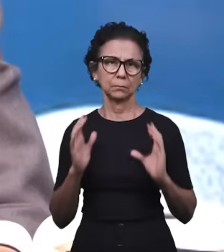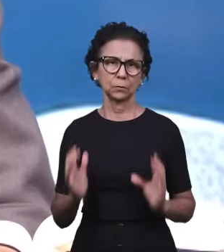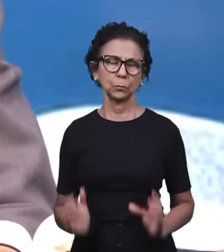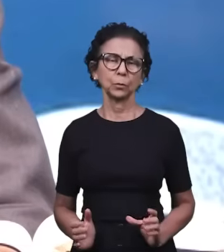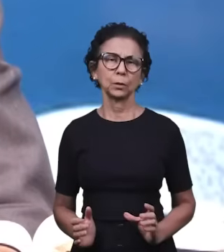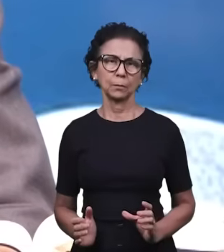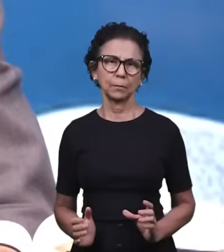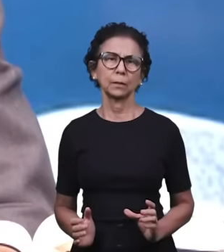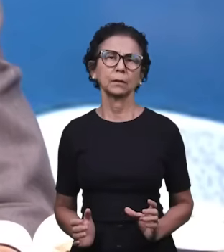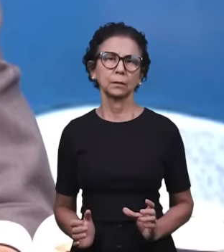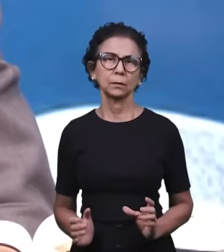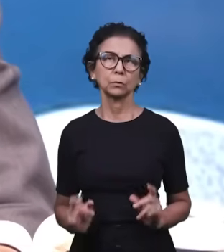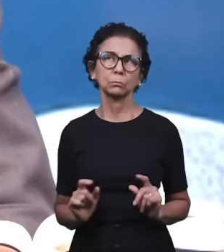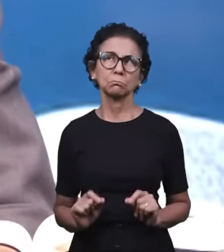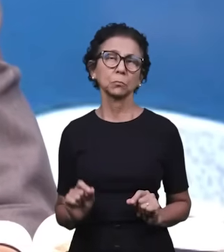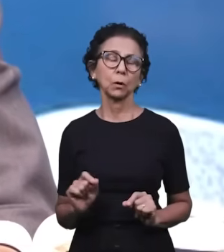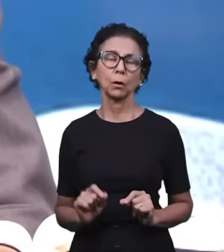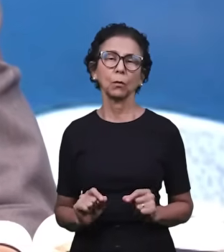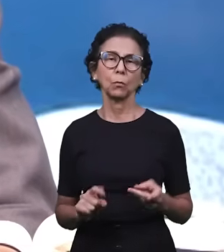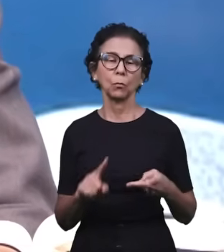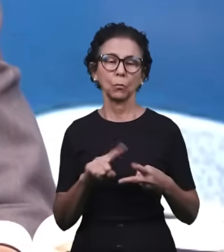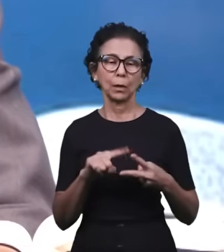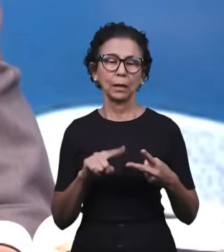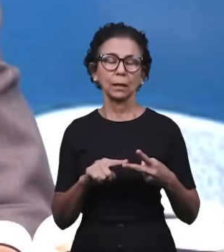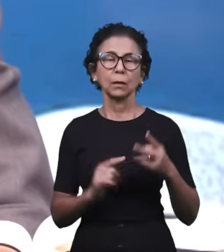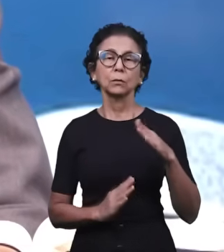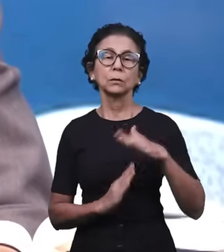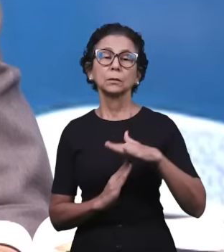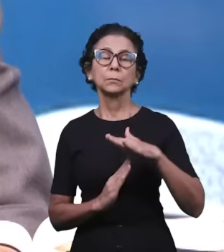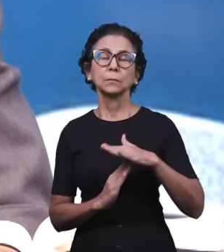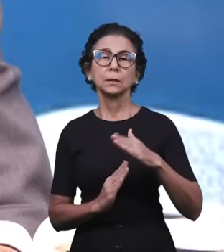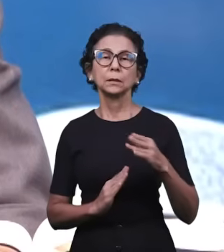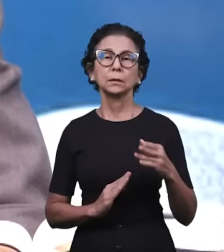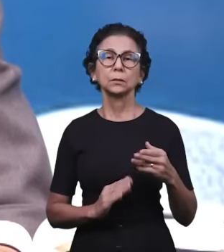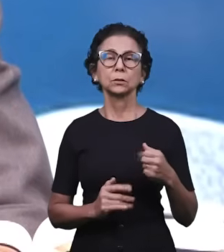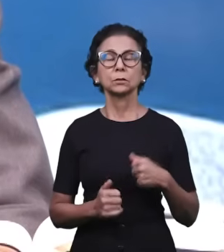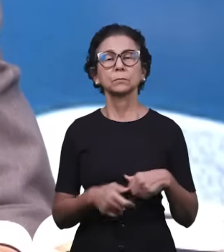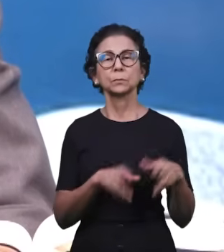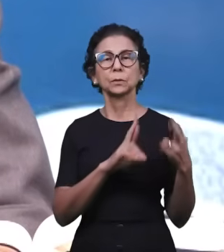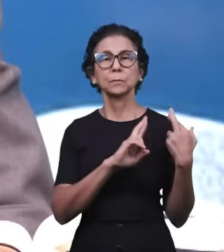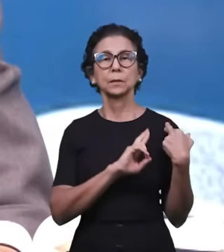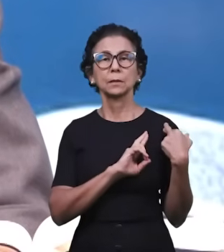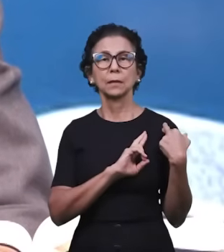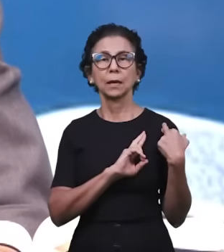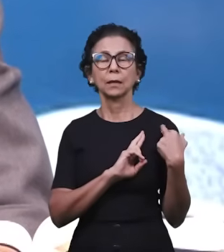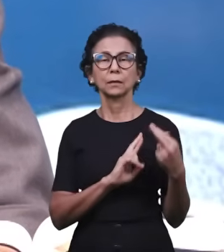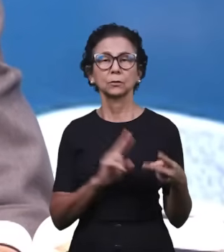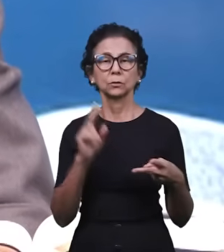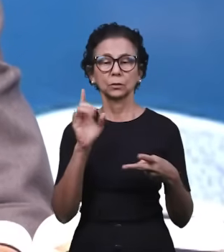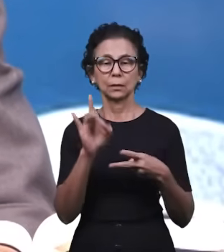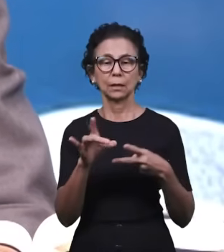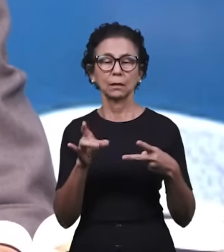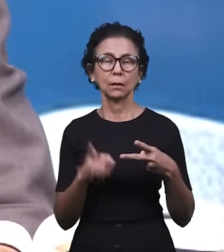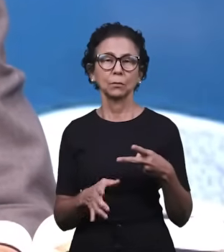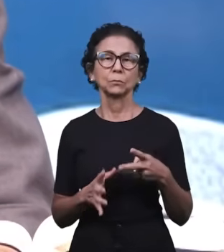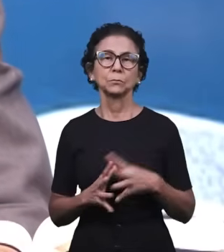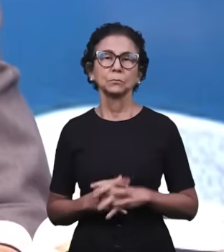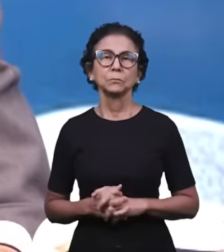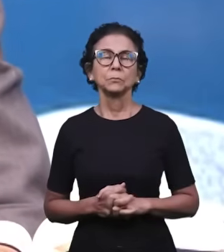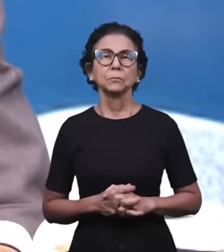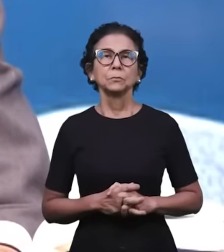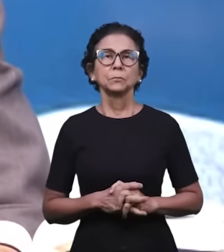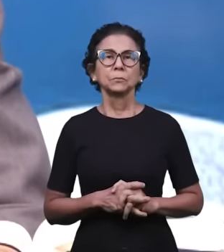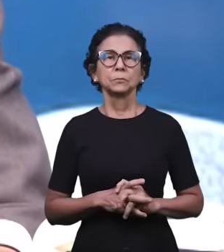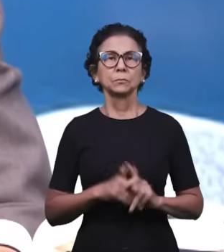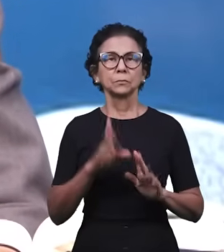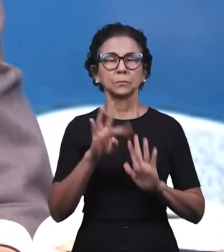que é o limite de cada um, qual é o trabalho de cada um. Mas para isso vamos iniciar lendo um texto da